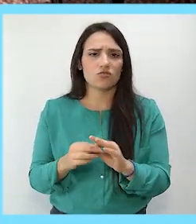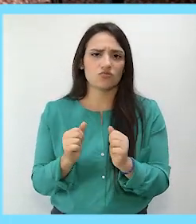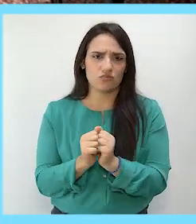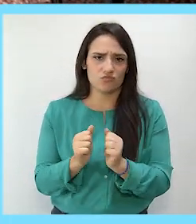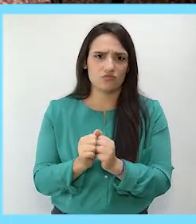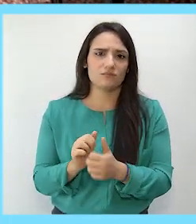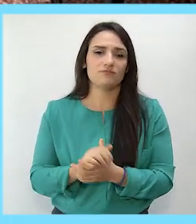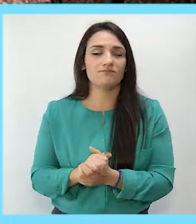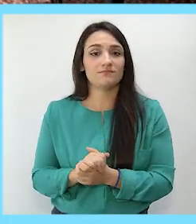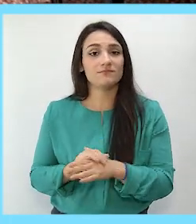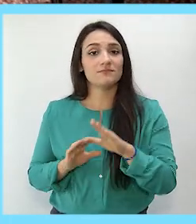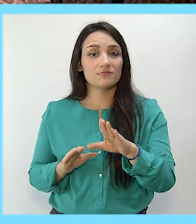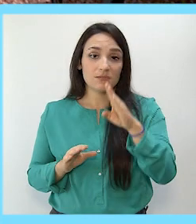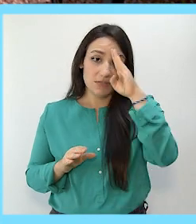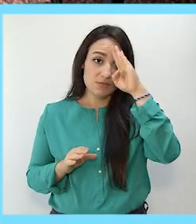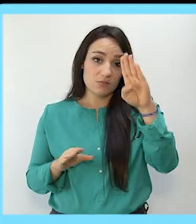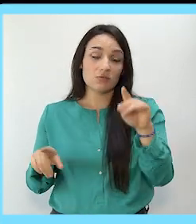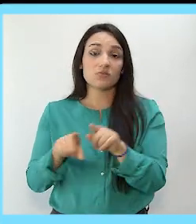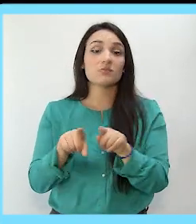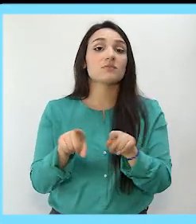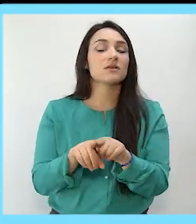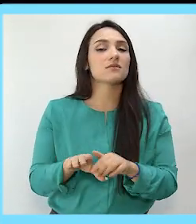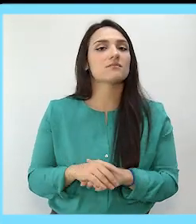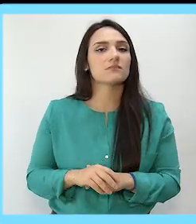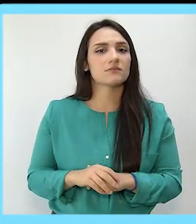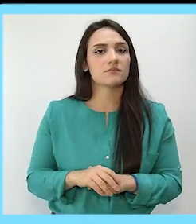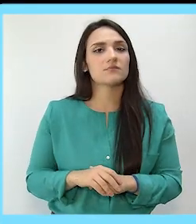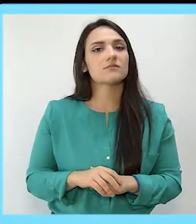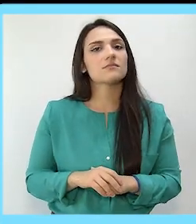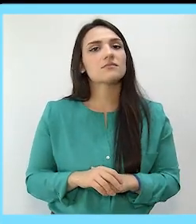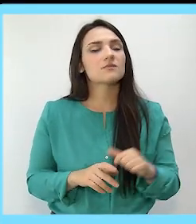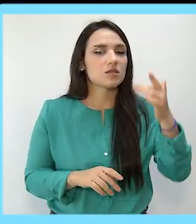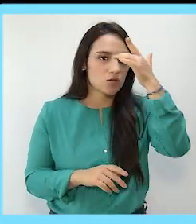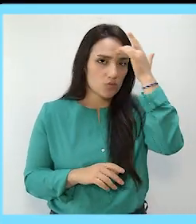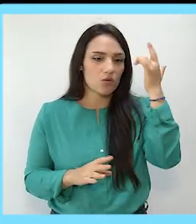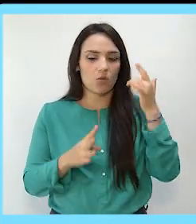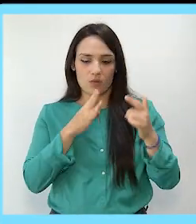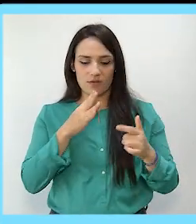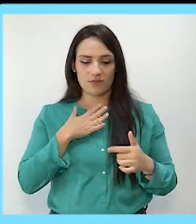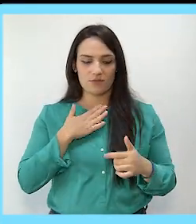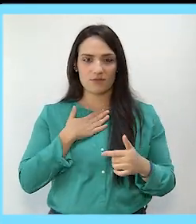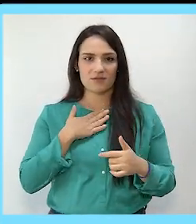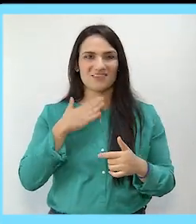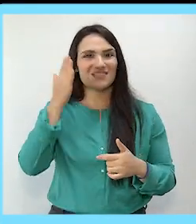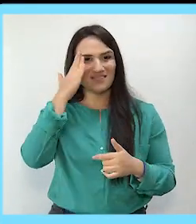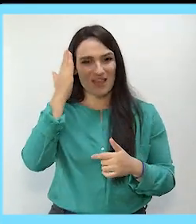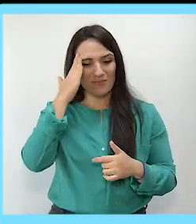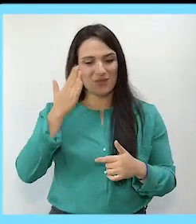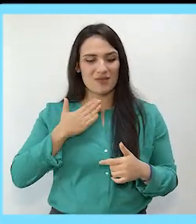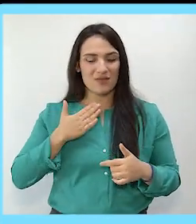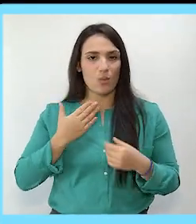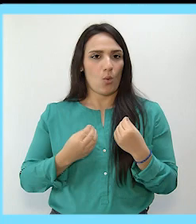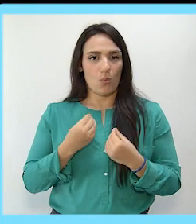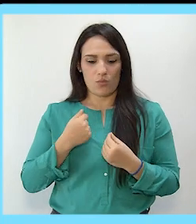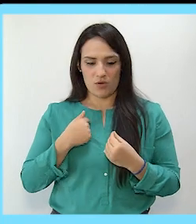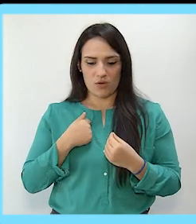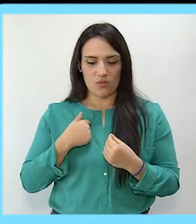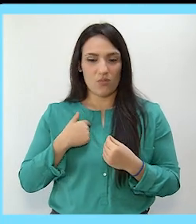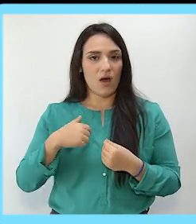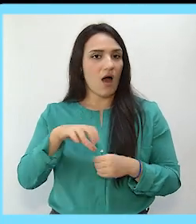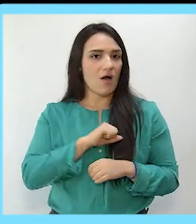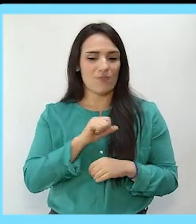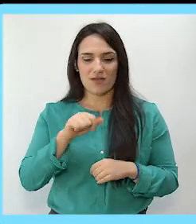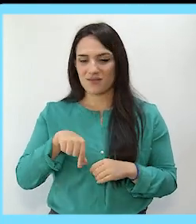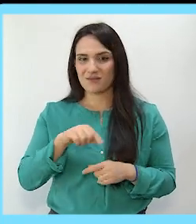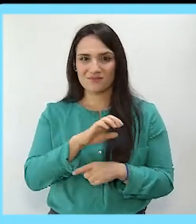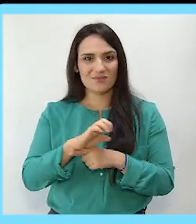acho que principalmente, Benhur, eu acho que quem me conhece, vê meu trabalho, eu sou muito apaixonada pelo nosso estado,